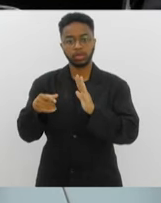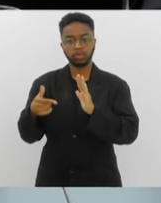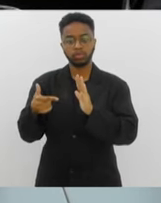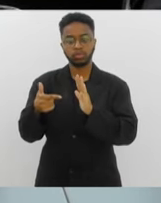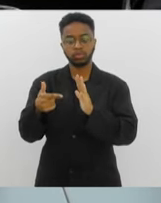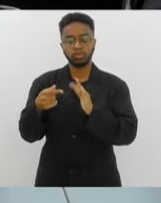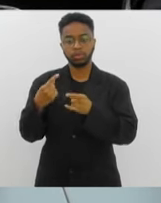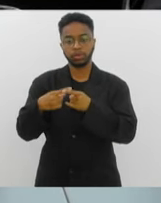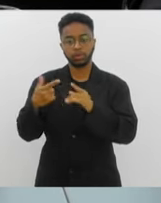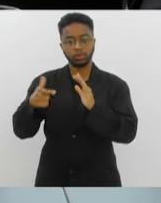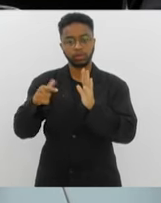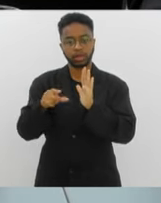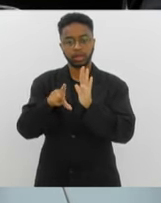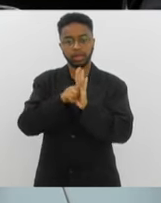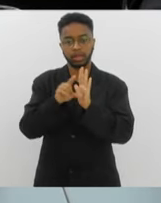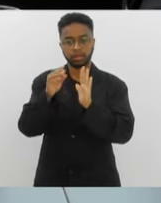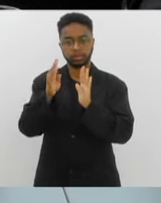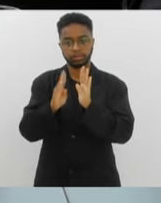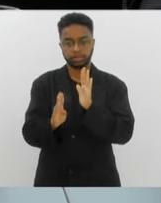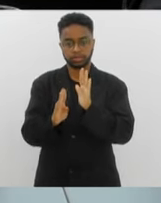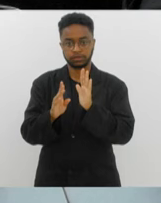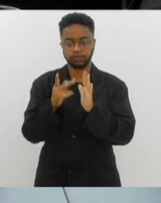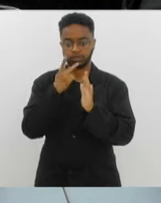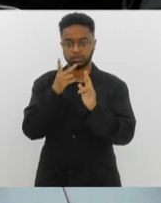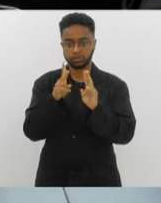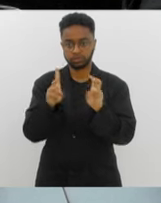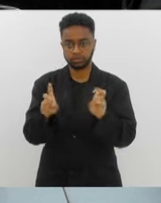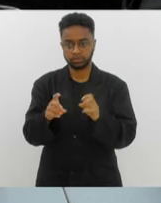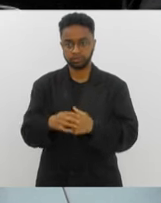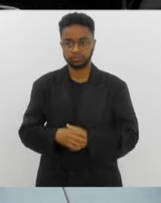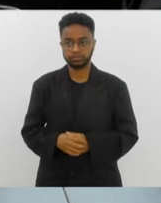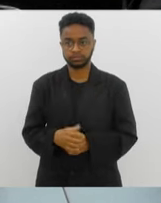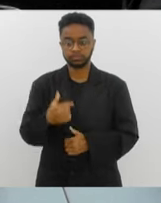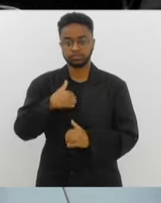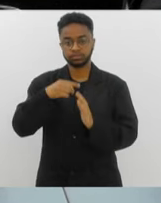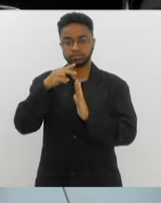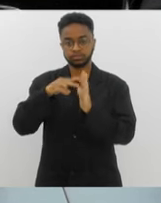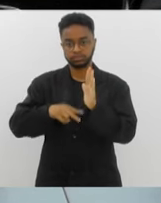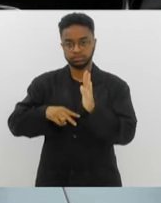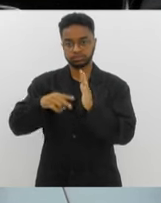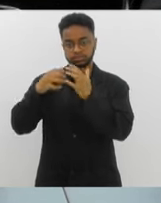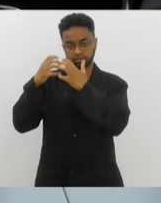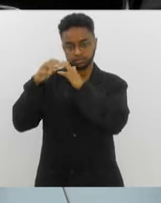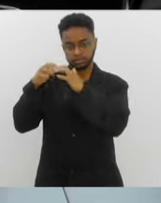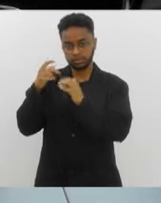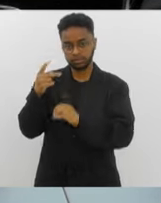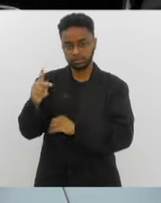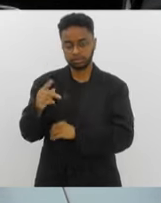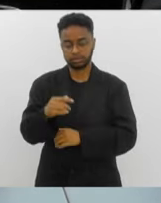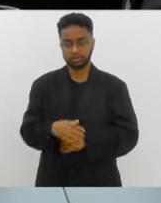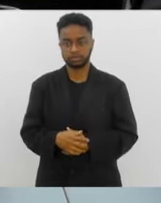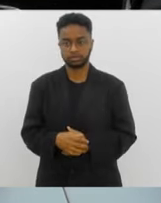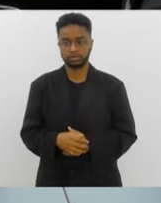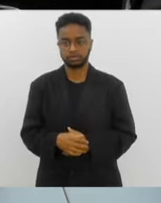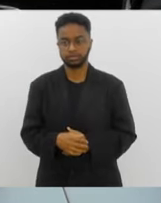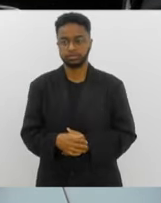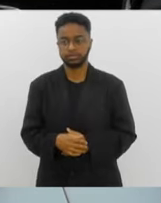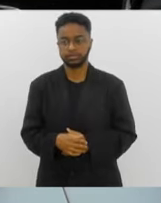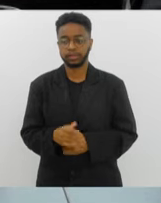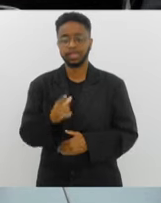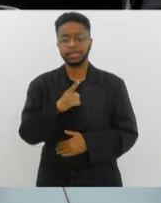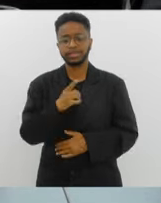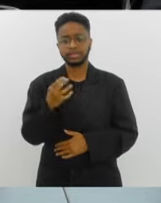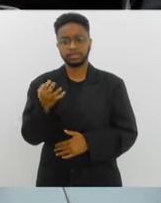legislação brasileira. Só estou lendo para reflexão. Me permite uma parte só para... Eu tenho certeza